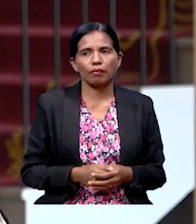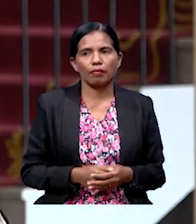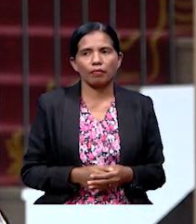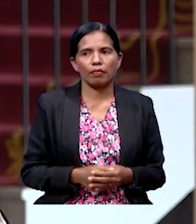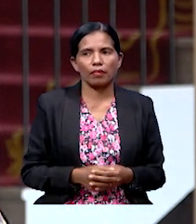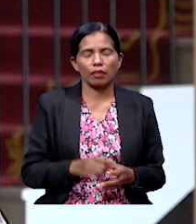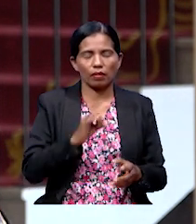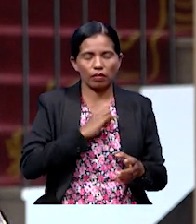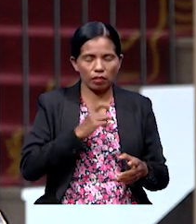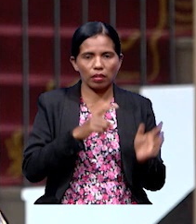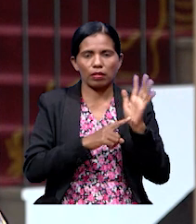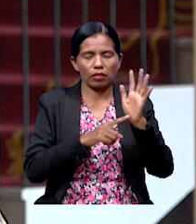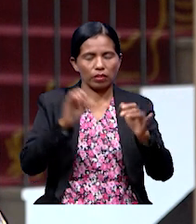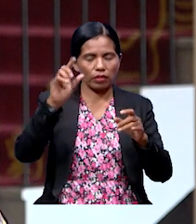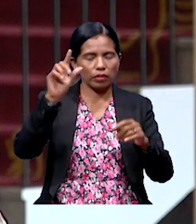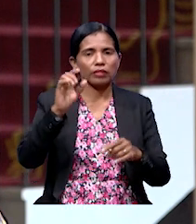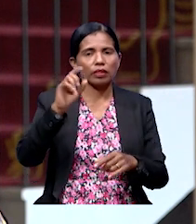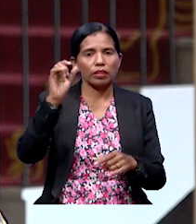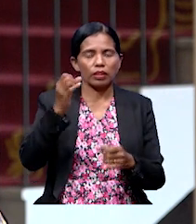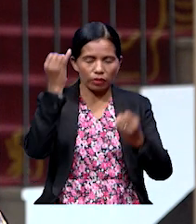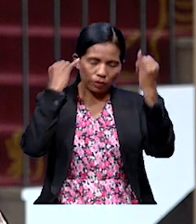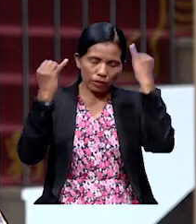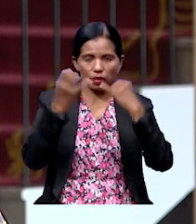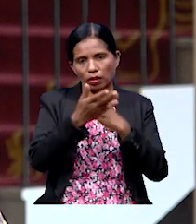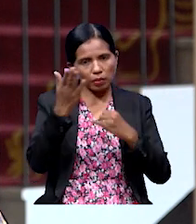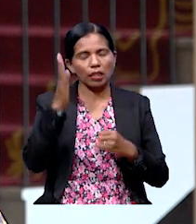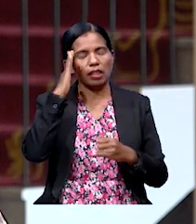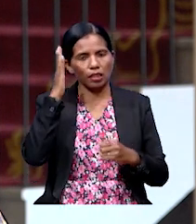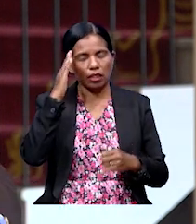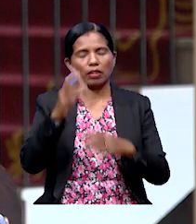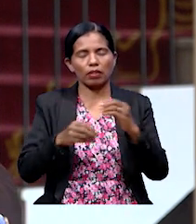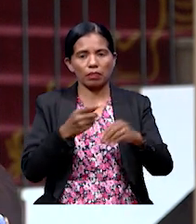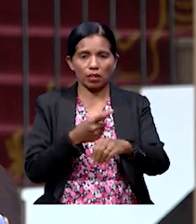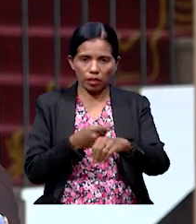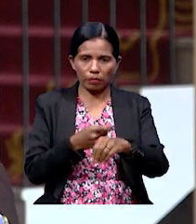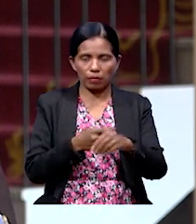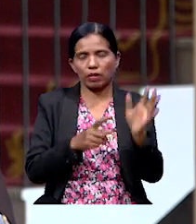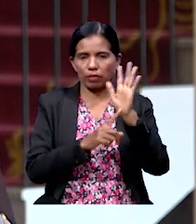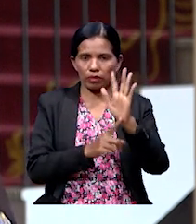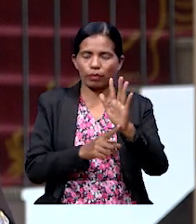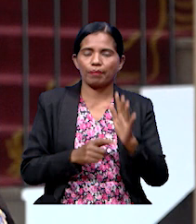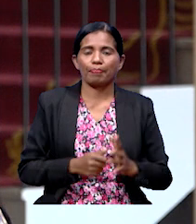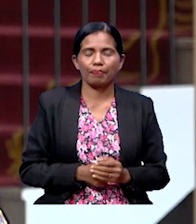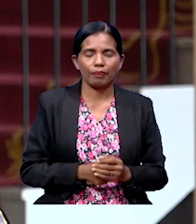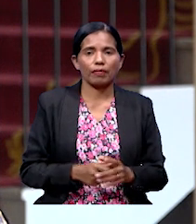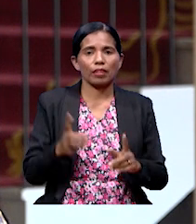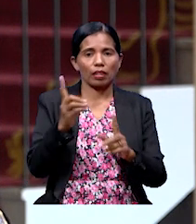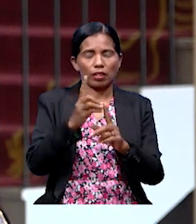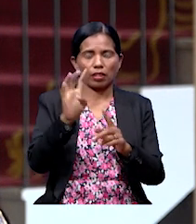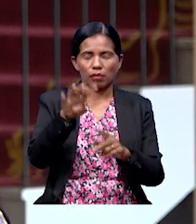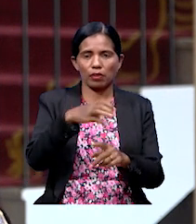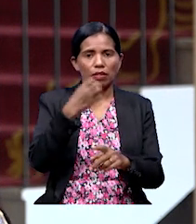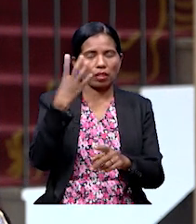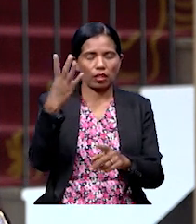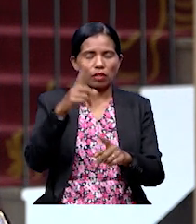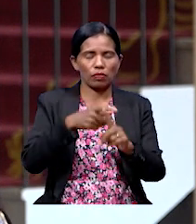não há nada. Essa informação, eu vou dizer que não há nada. Informação para menores, quanto tempo. E a Lourança no Recinhat Fulané, chefe de